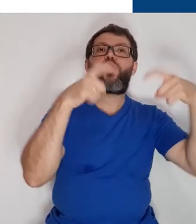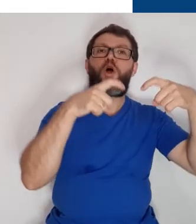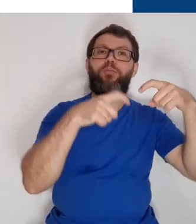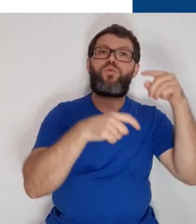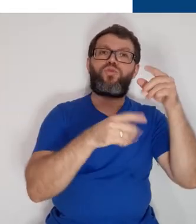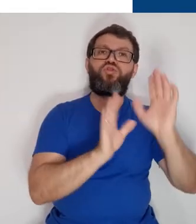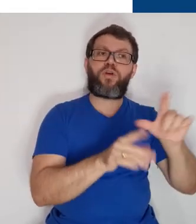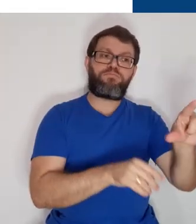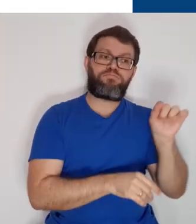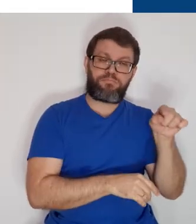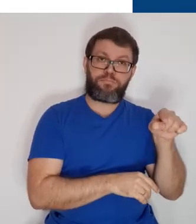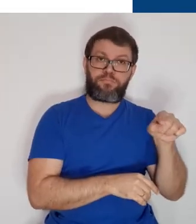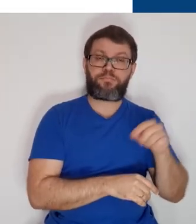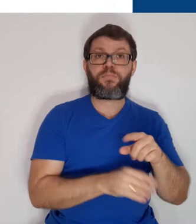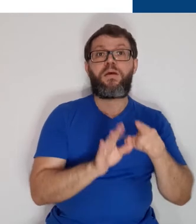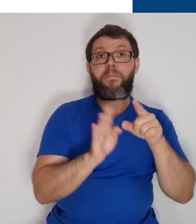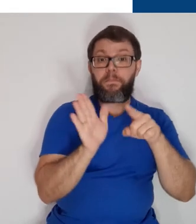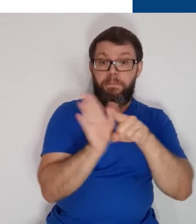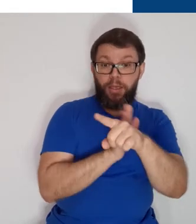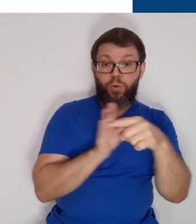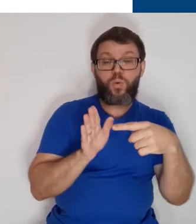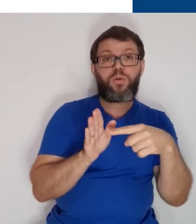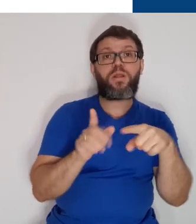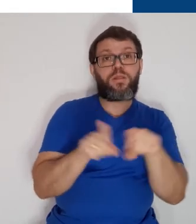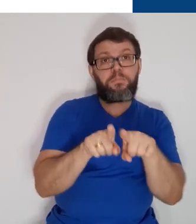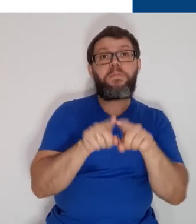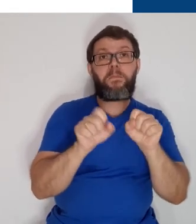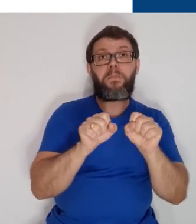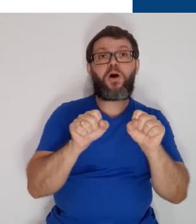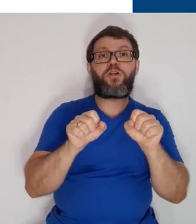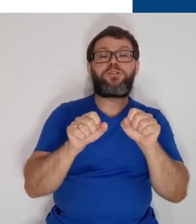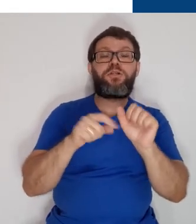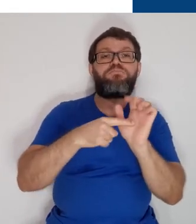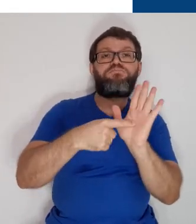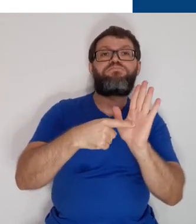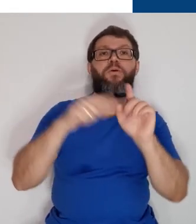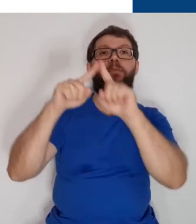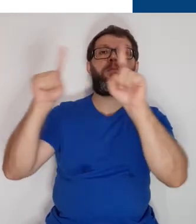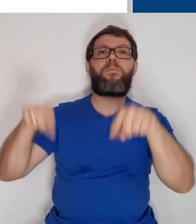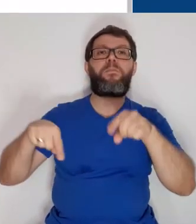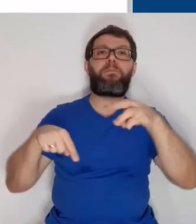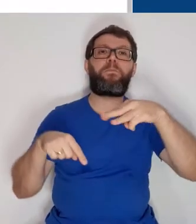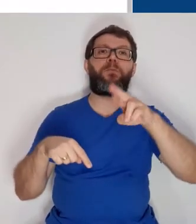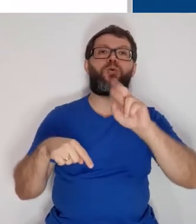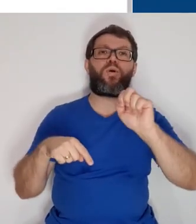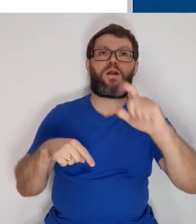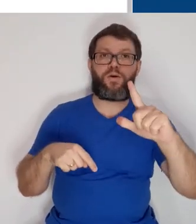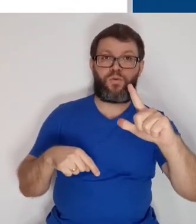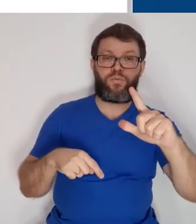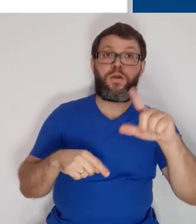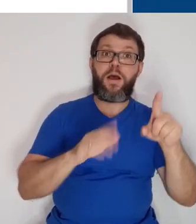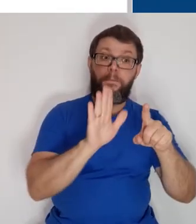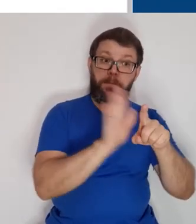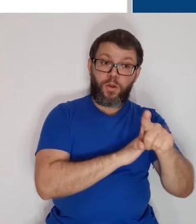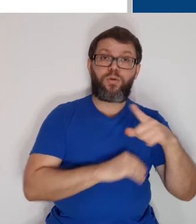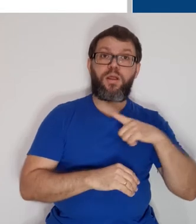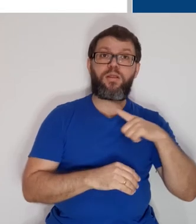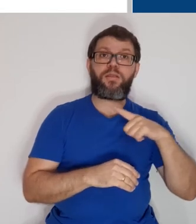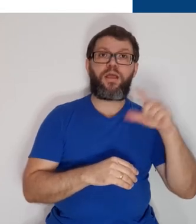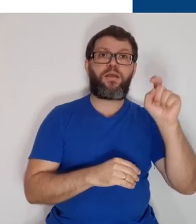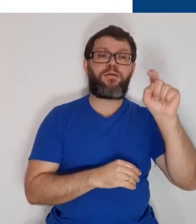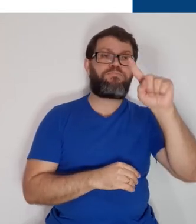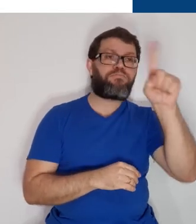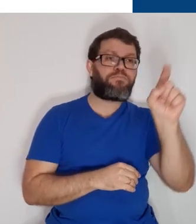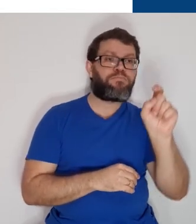vai aparecer no tópico que foi selecionado a pergunta também pode aparecer no mural da sua turma as perguntas aparecem